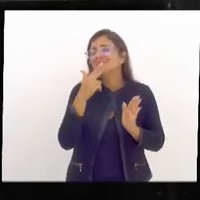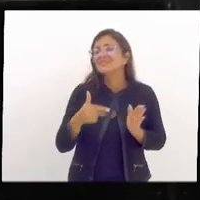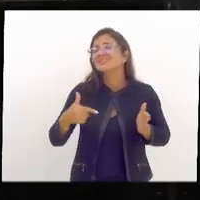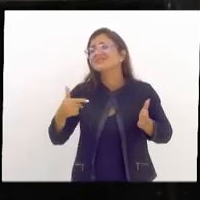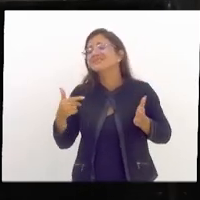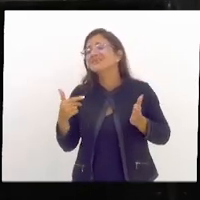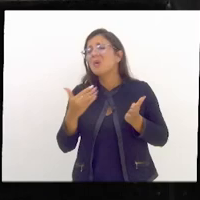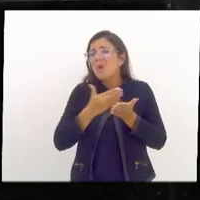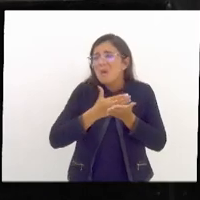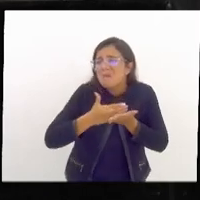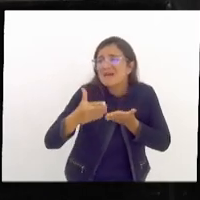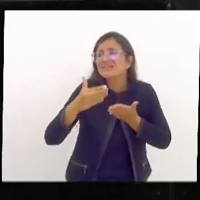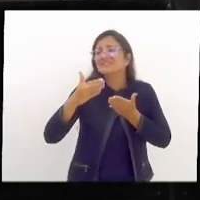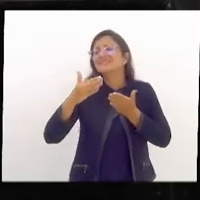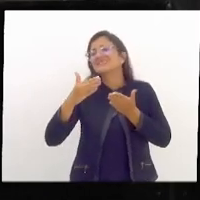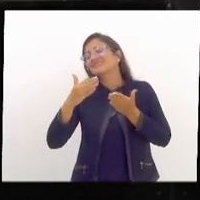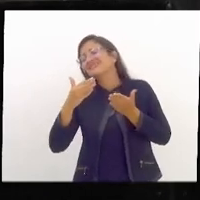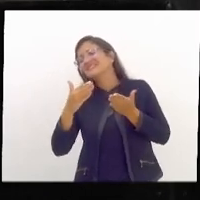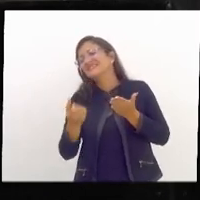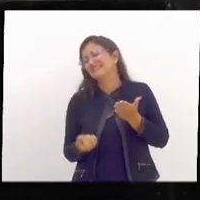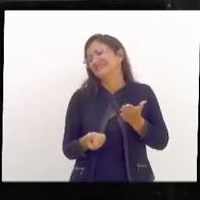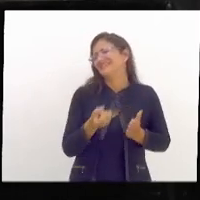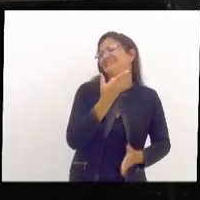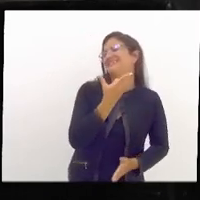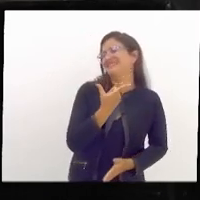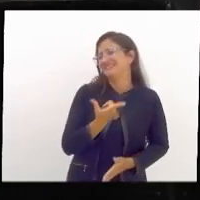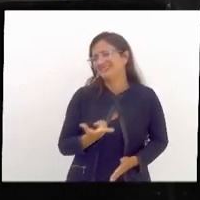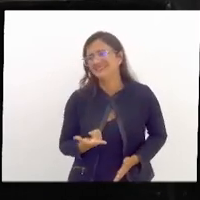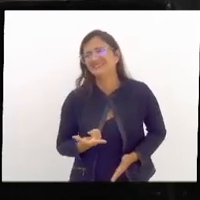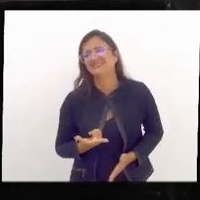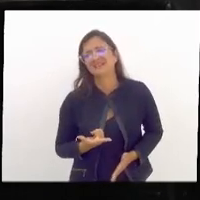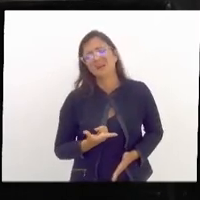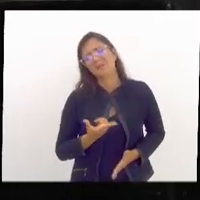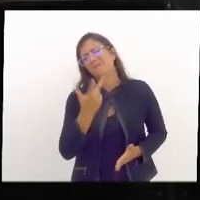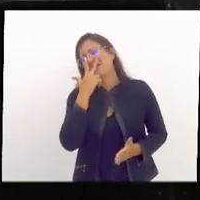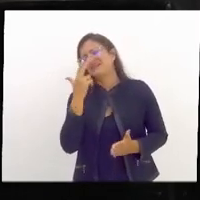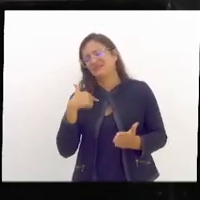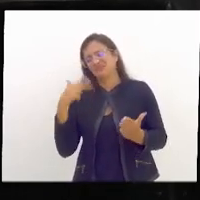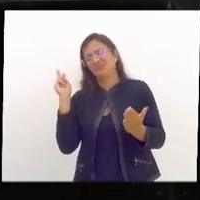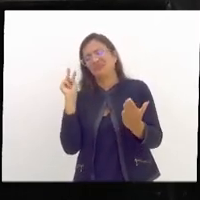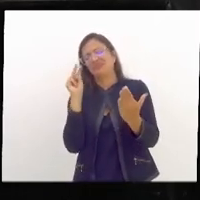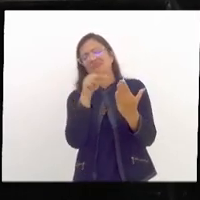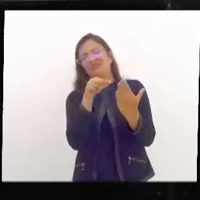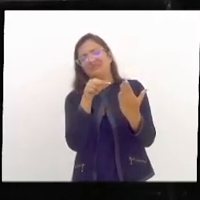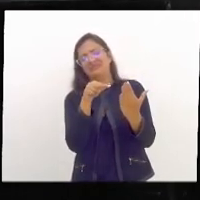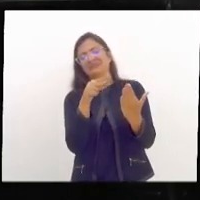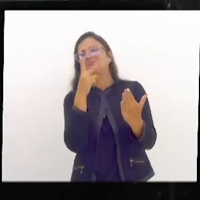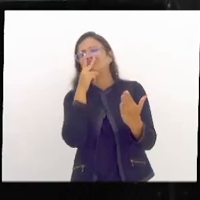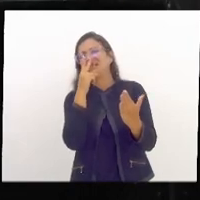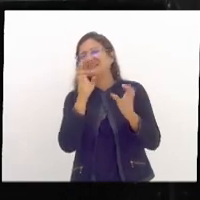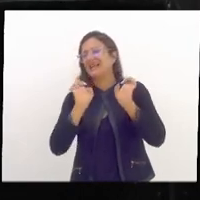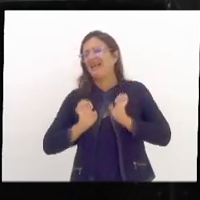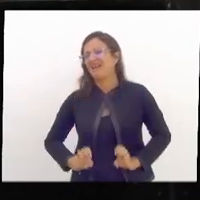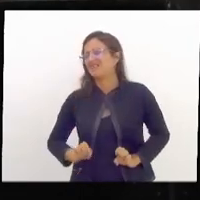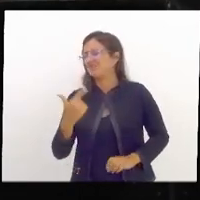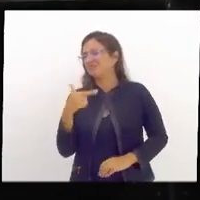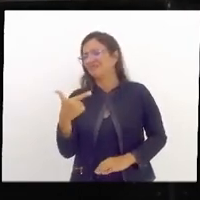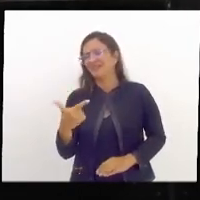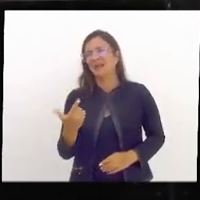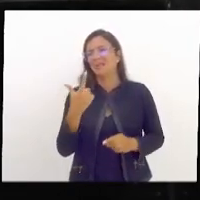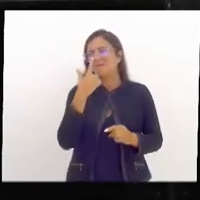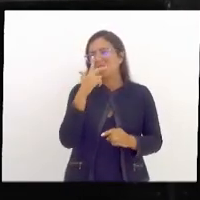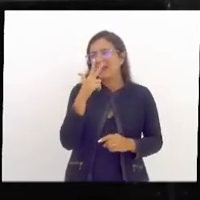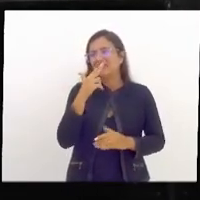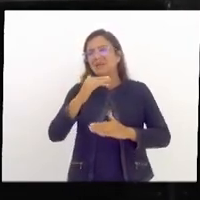essência com componentes e pressupostos que, no meu modo de ver, afetam a ética e causam